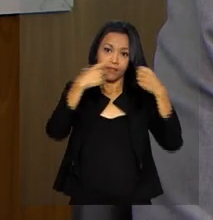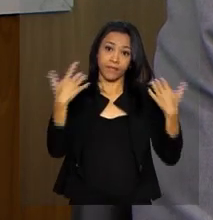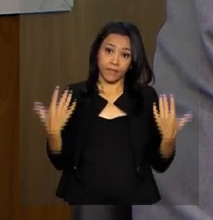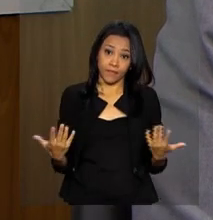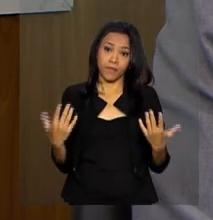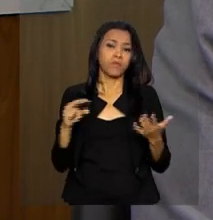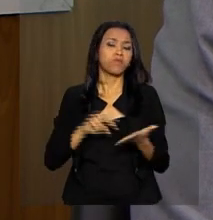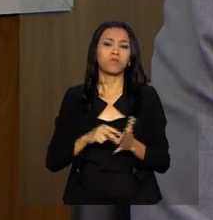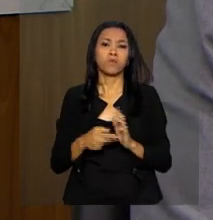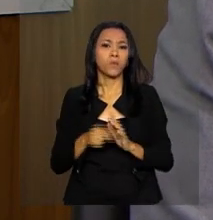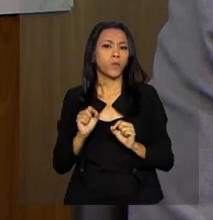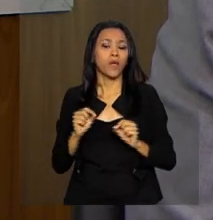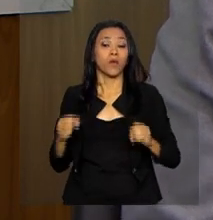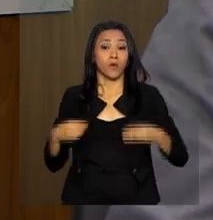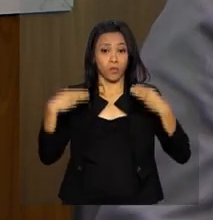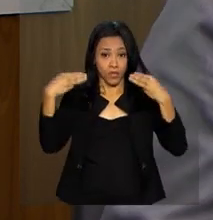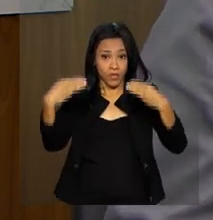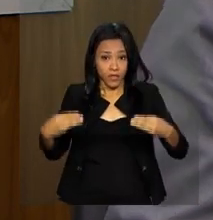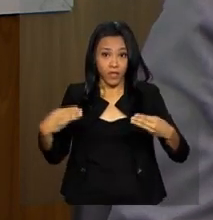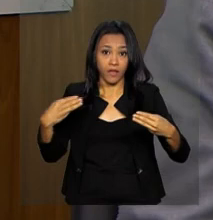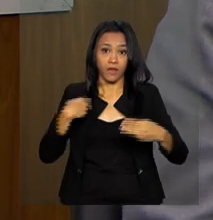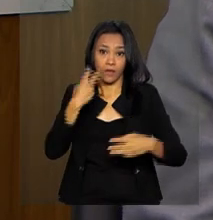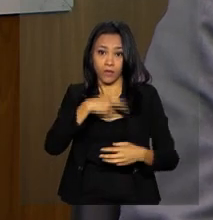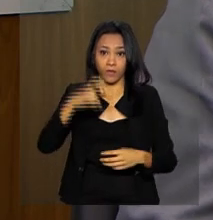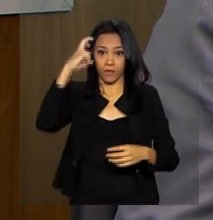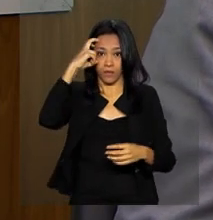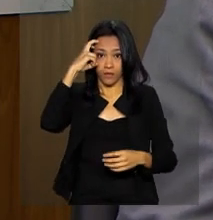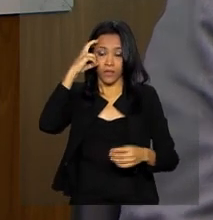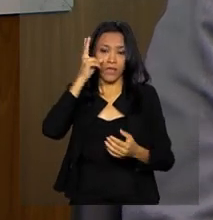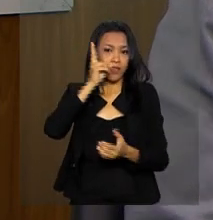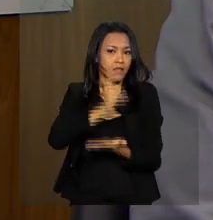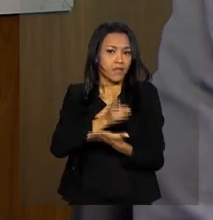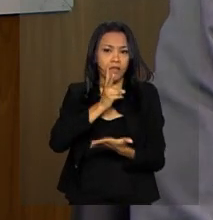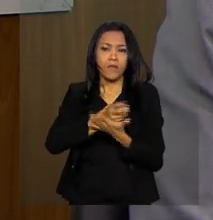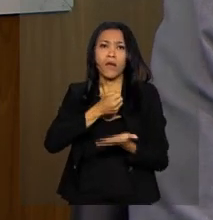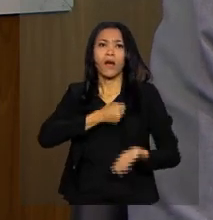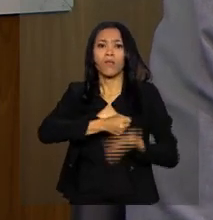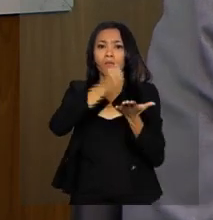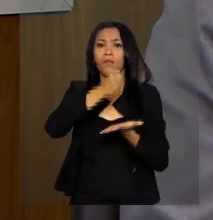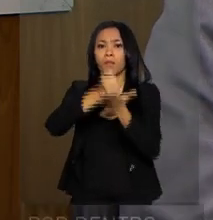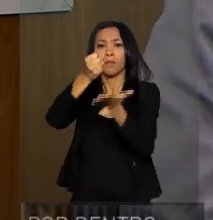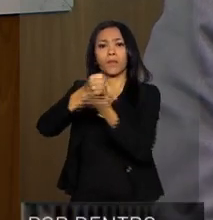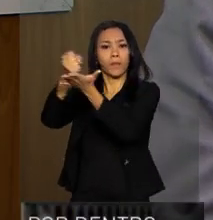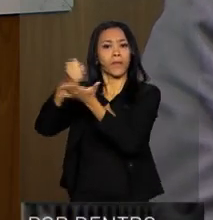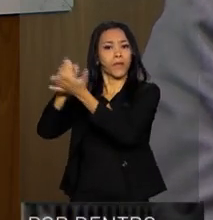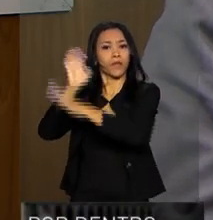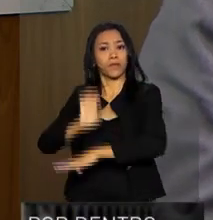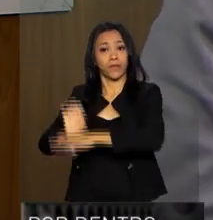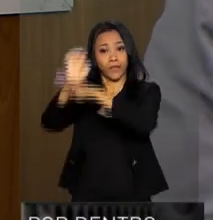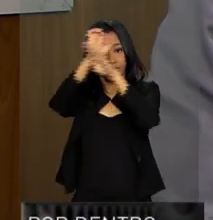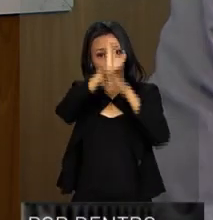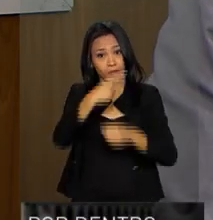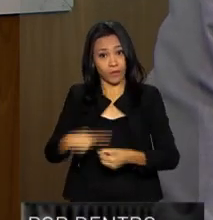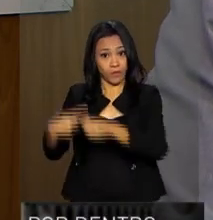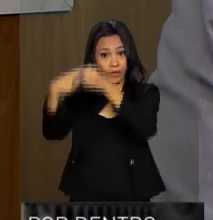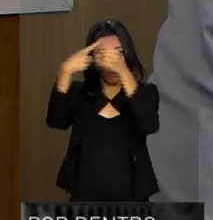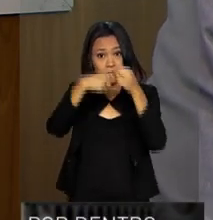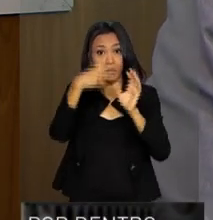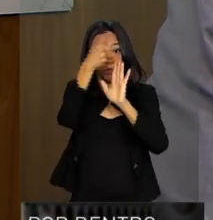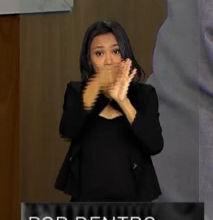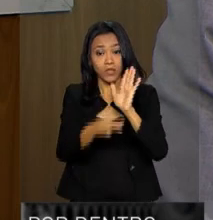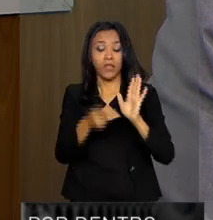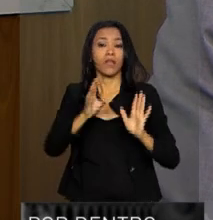ele procura atuar diretamente com os estados e municípios nos projetos que acontecem